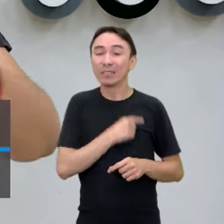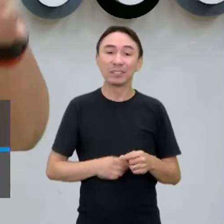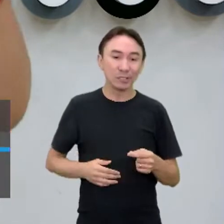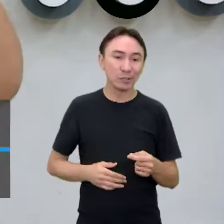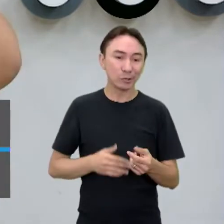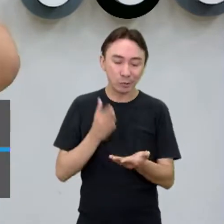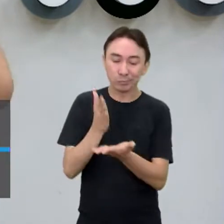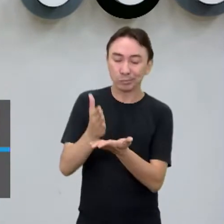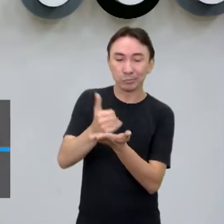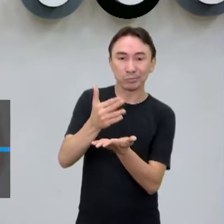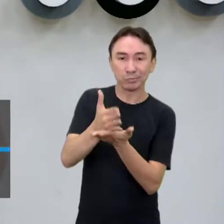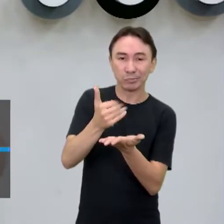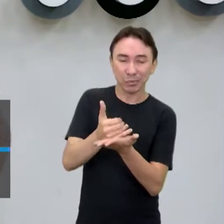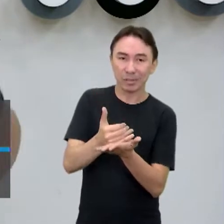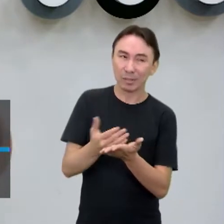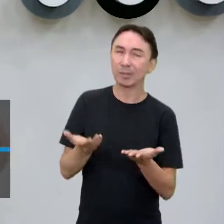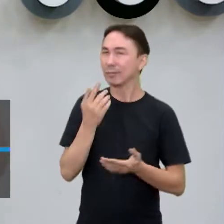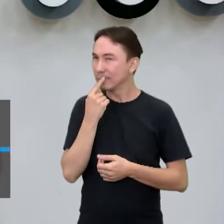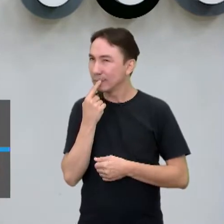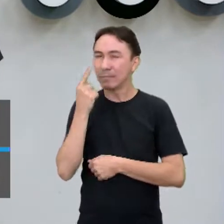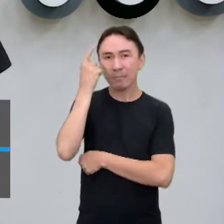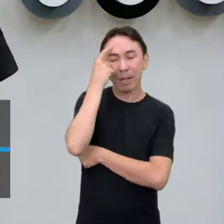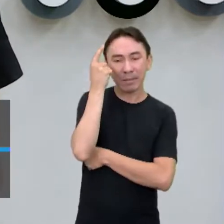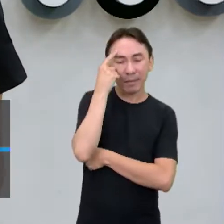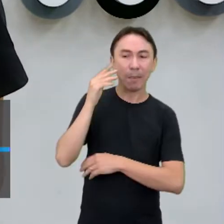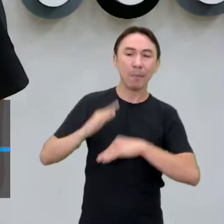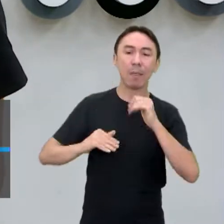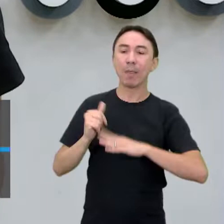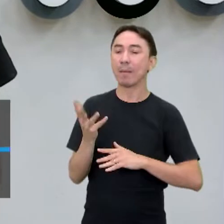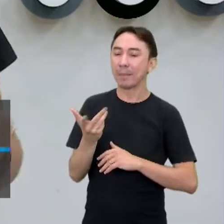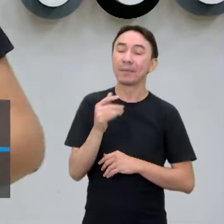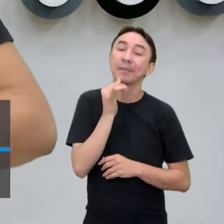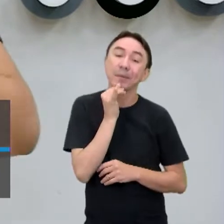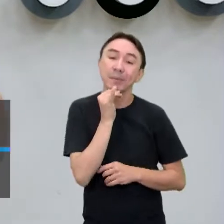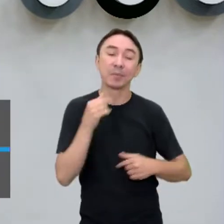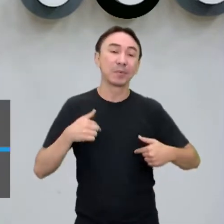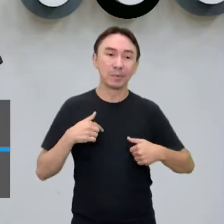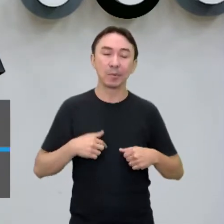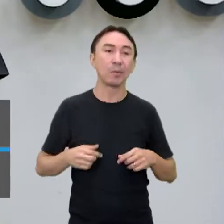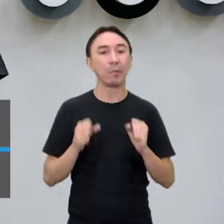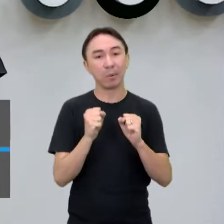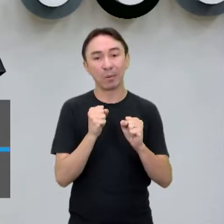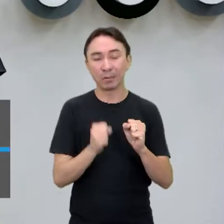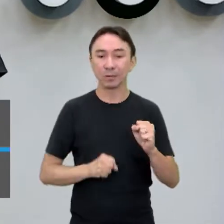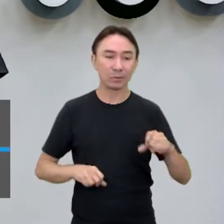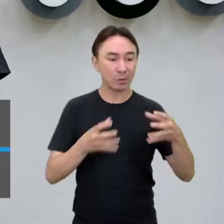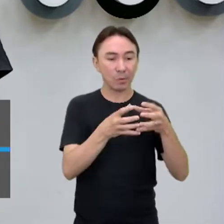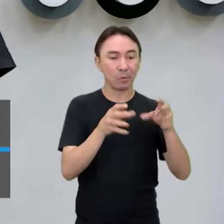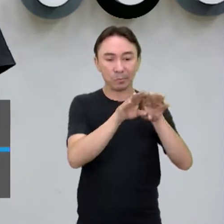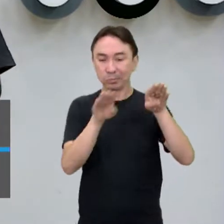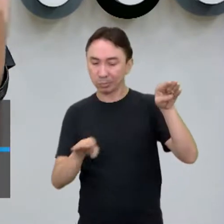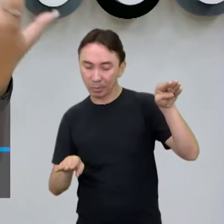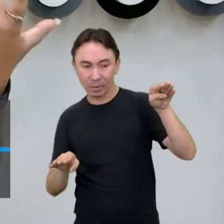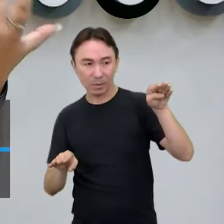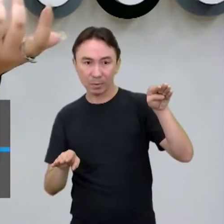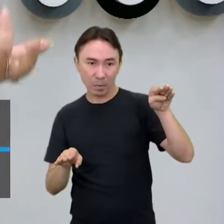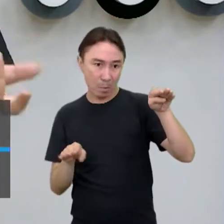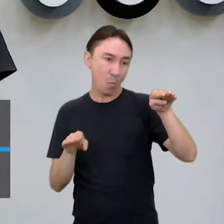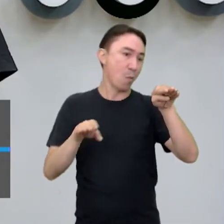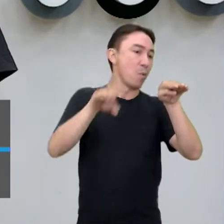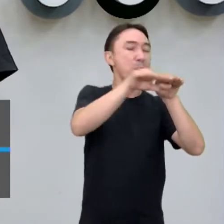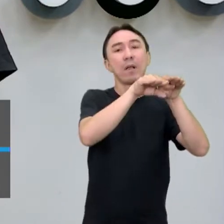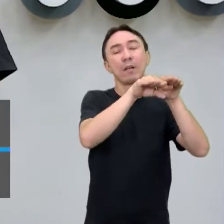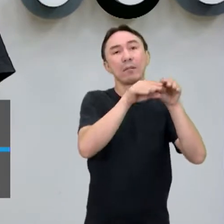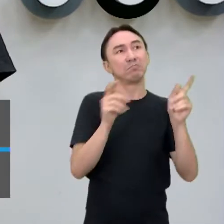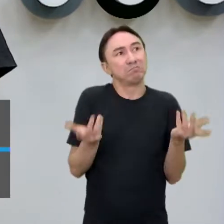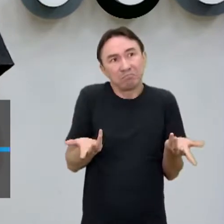com mobilidade. Então quer dizer que eu posso ser de uma classe social mais baixa e ir para uma classe social mais alta. Quando a gente pensa nesses processos